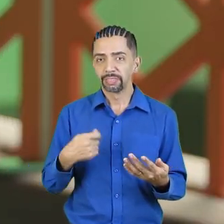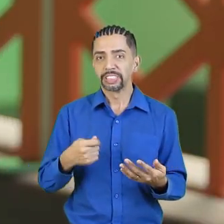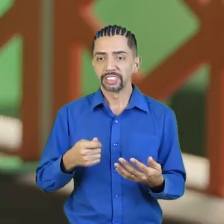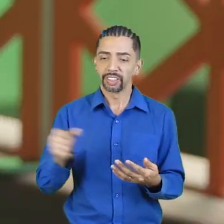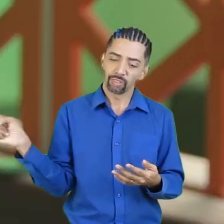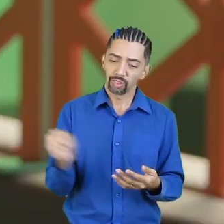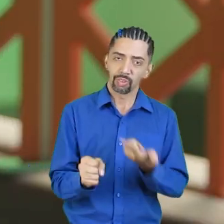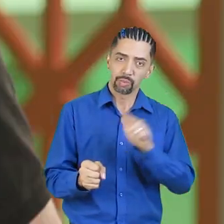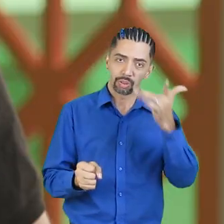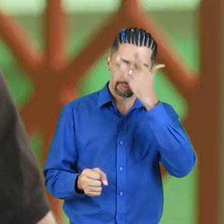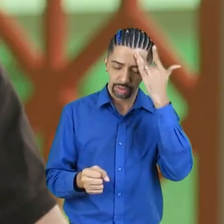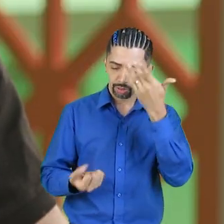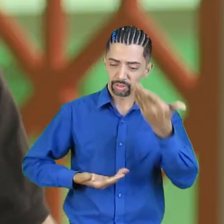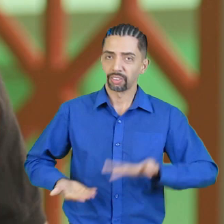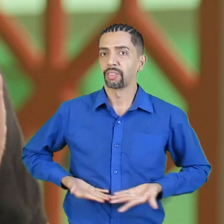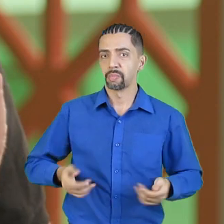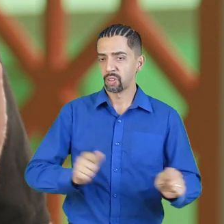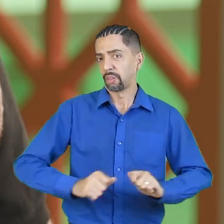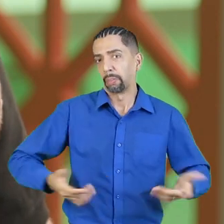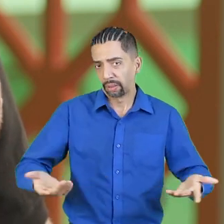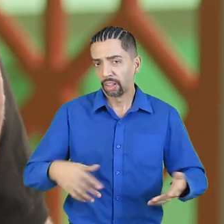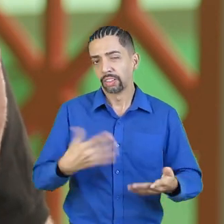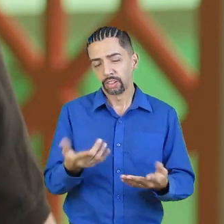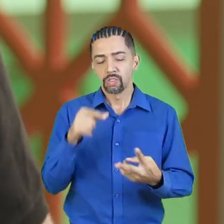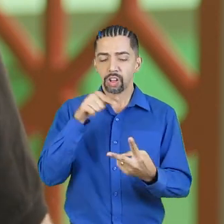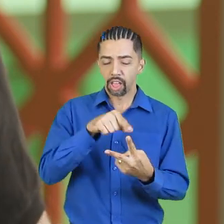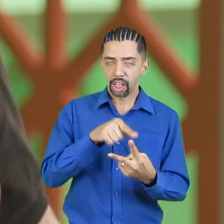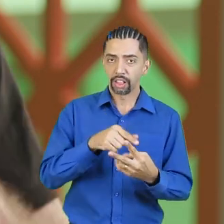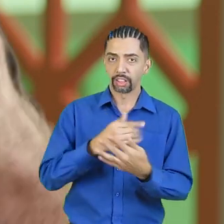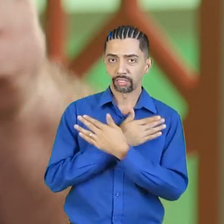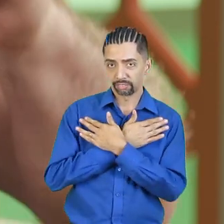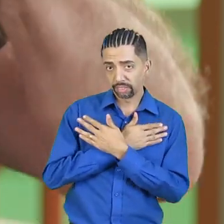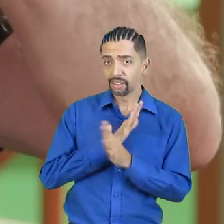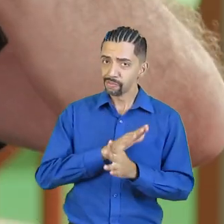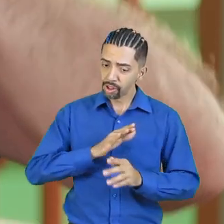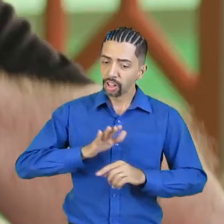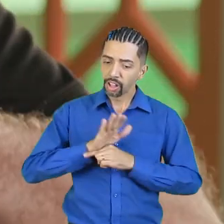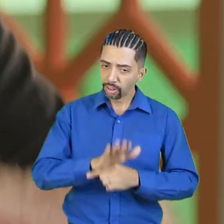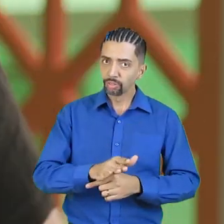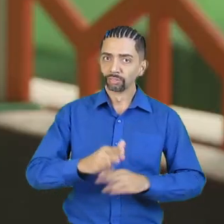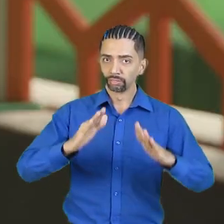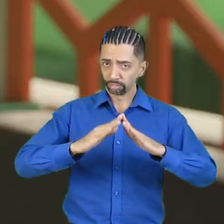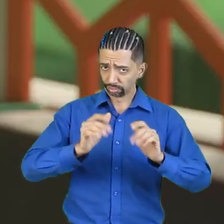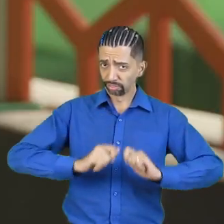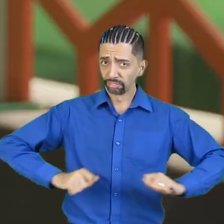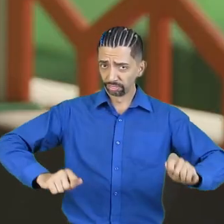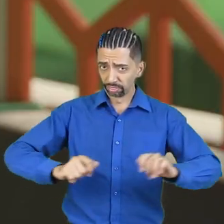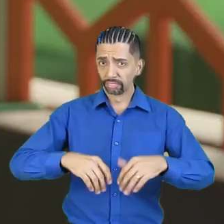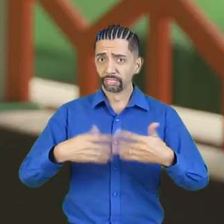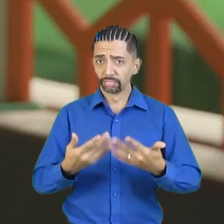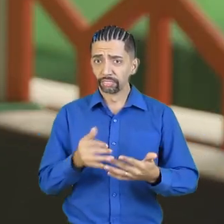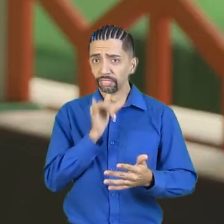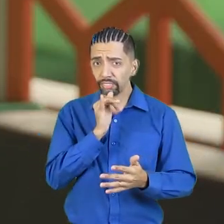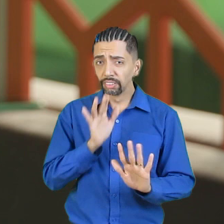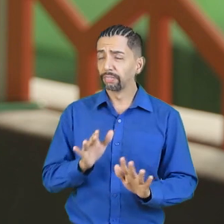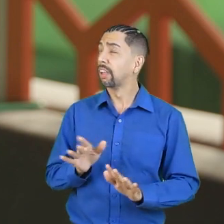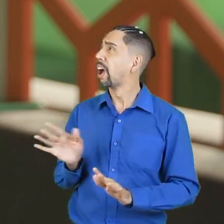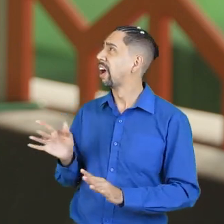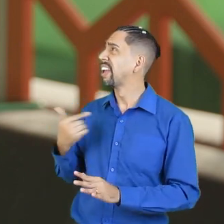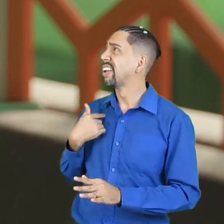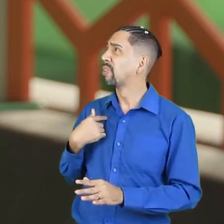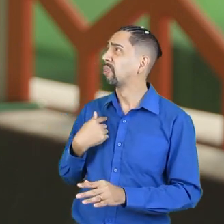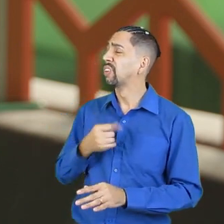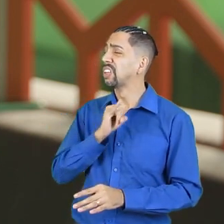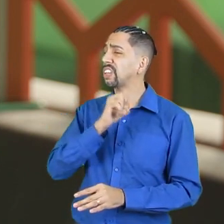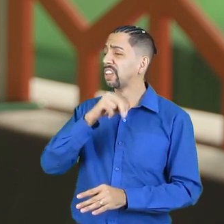meu companheiro também tem. Não estou falando de INSS, estou falando de contribuição sua, o seu próprio esforço. E é